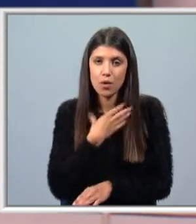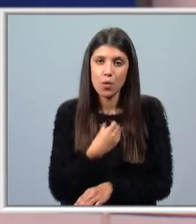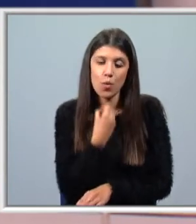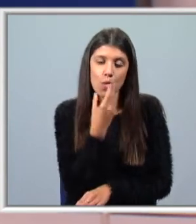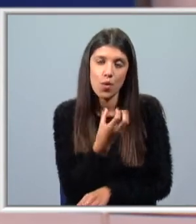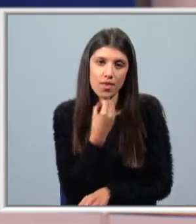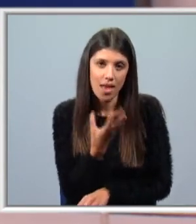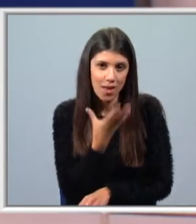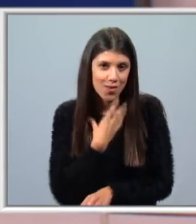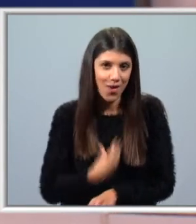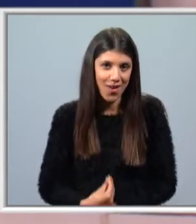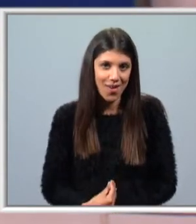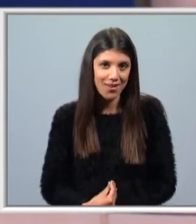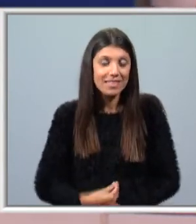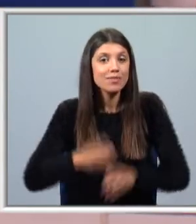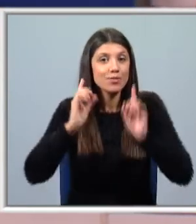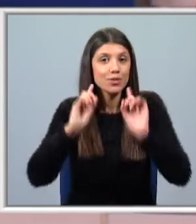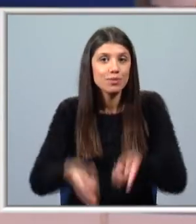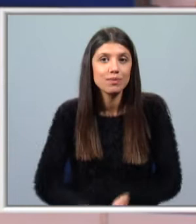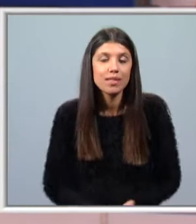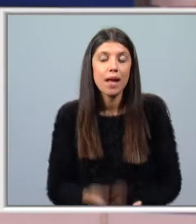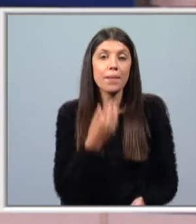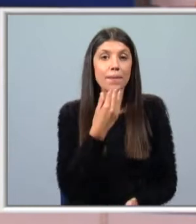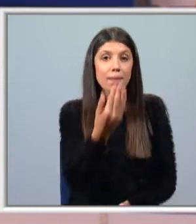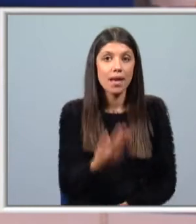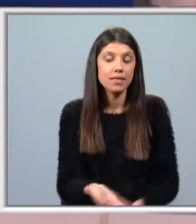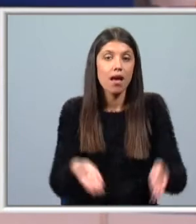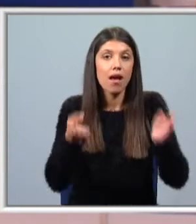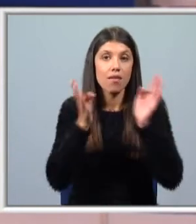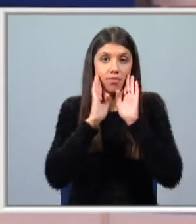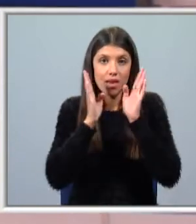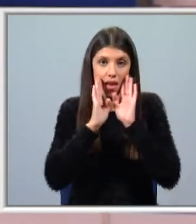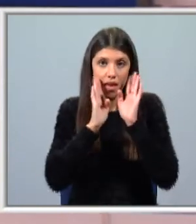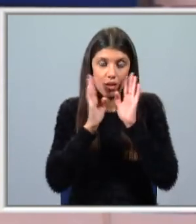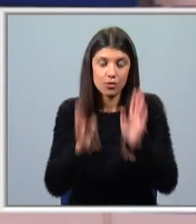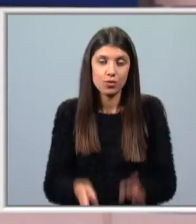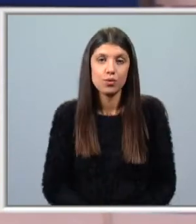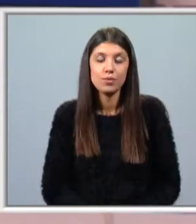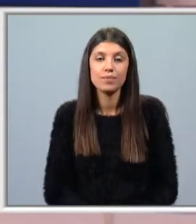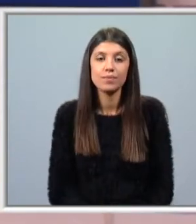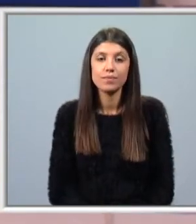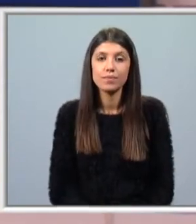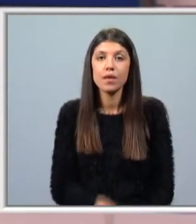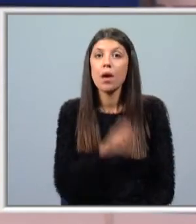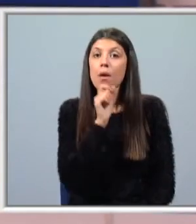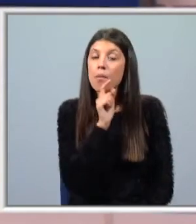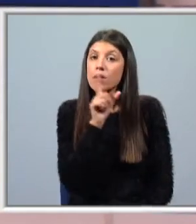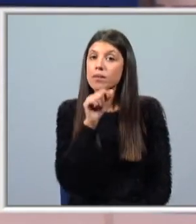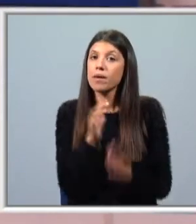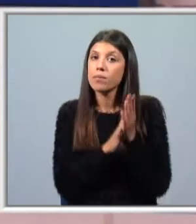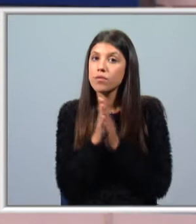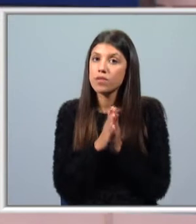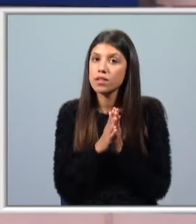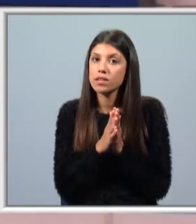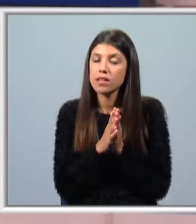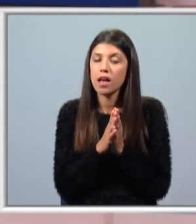bocadinho de histórias. Vamos então começar. Peço-te que estejas muito atento. Se conseguires, podes aproveitar e ir